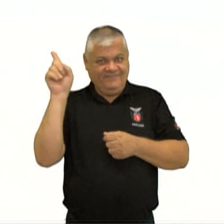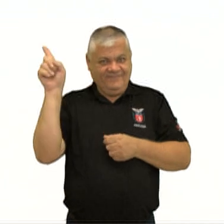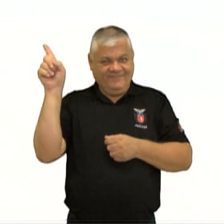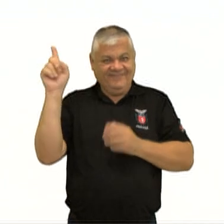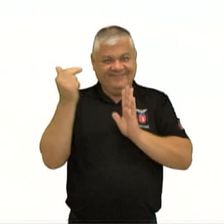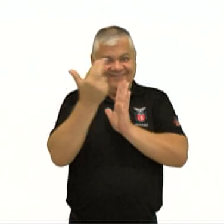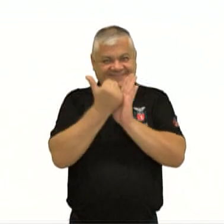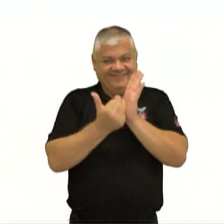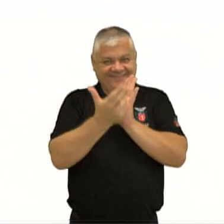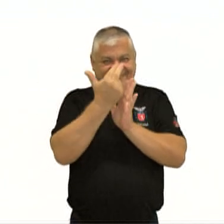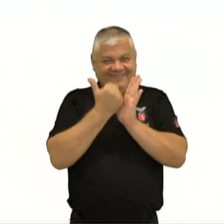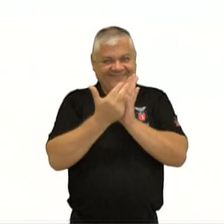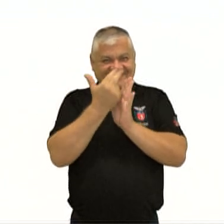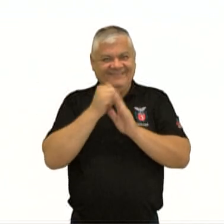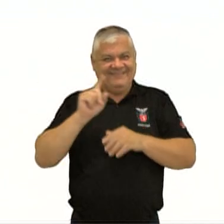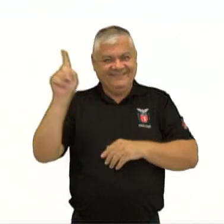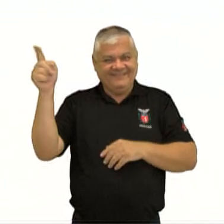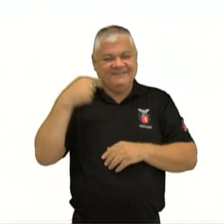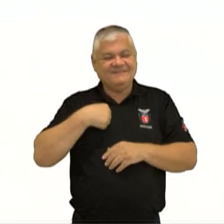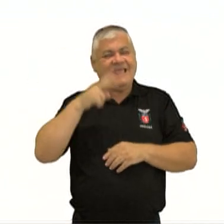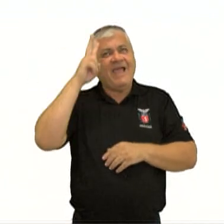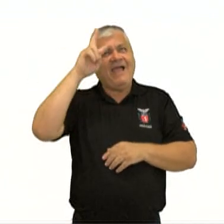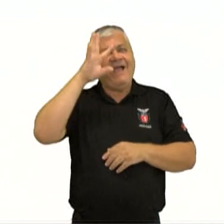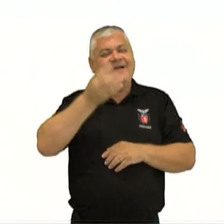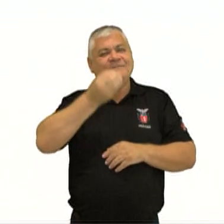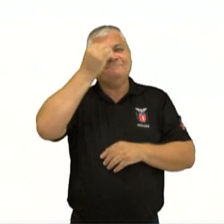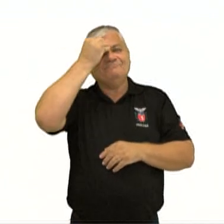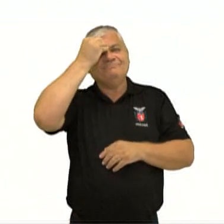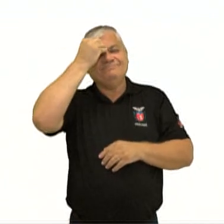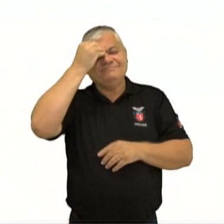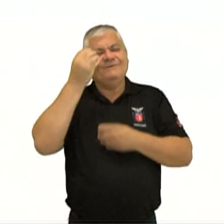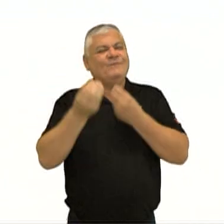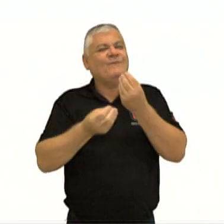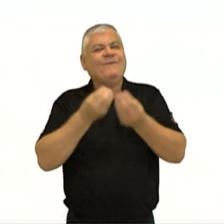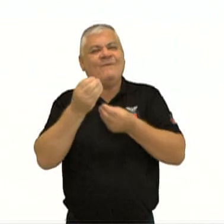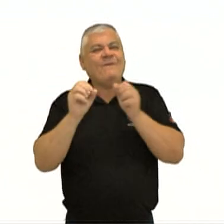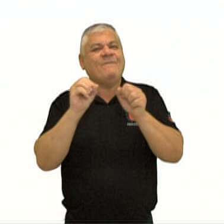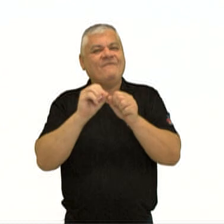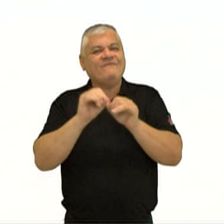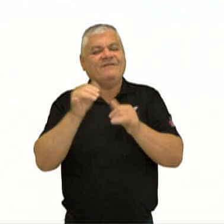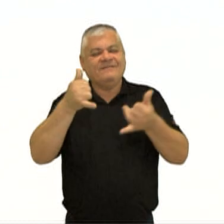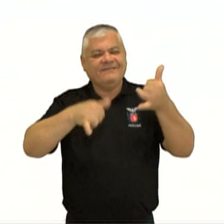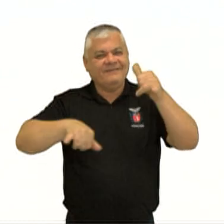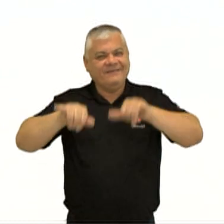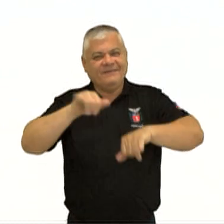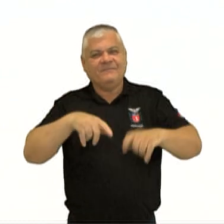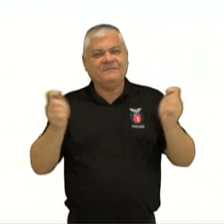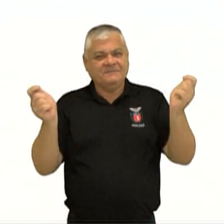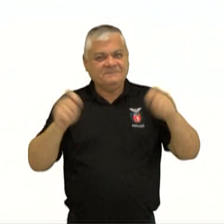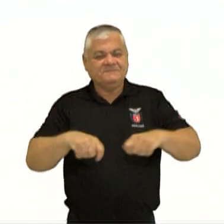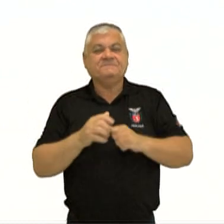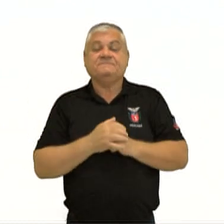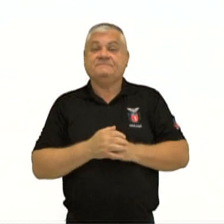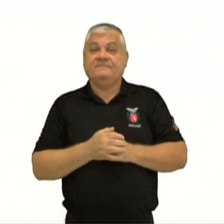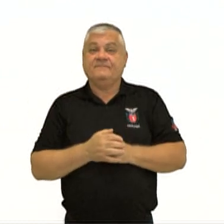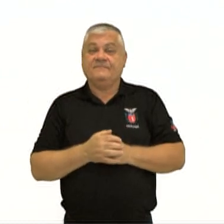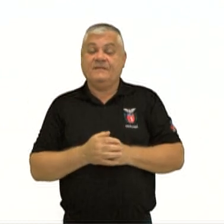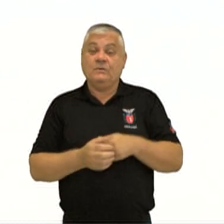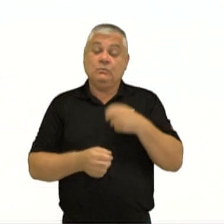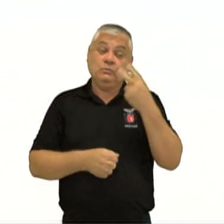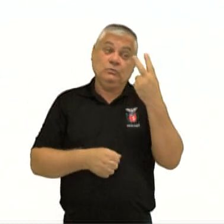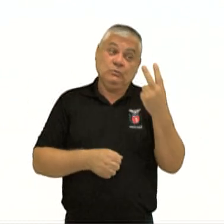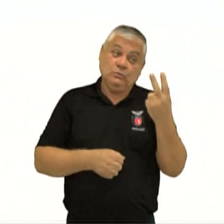desenho para vocês recordarem depois, tá? Como é que tem essa possibilidade aqui. Então, 2 duplas ou